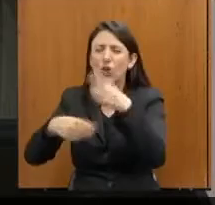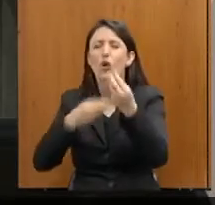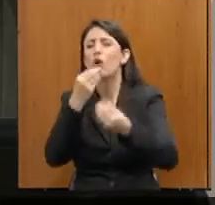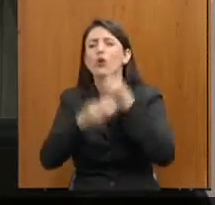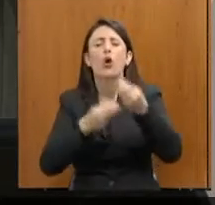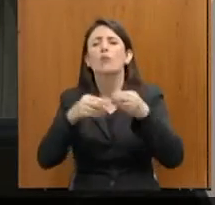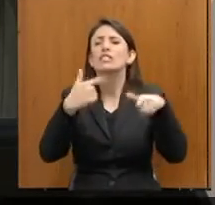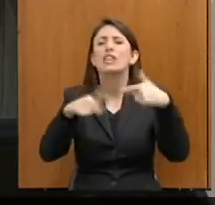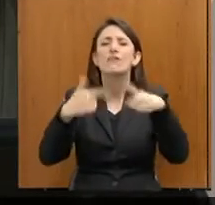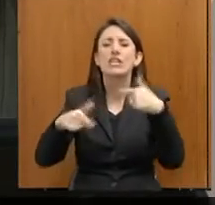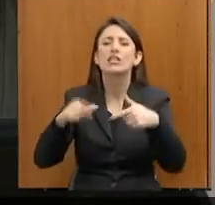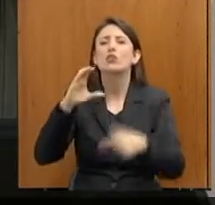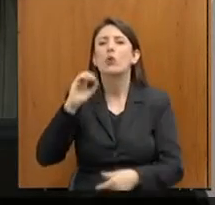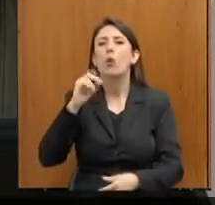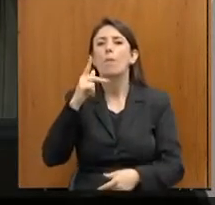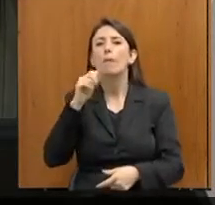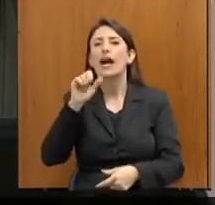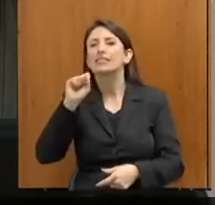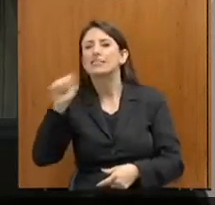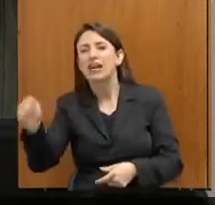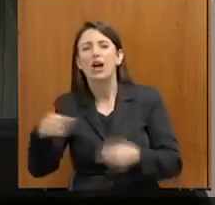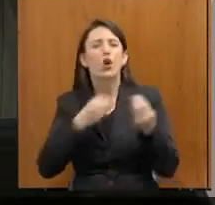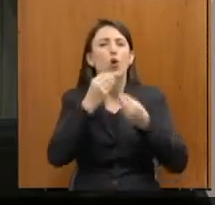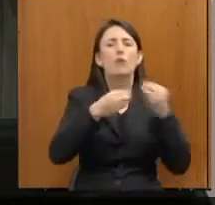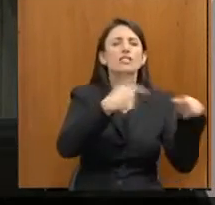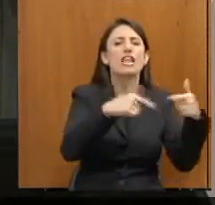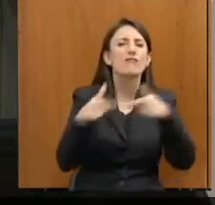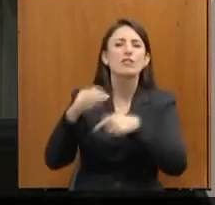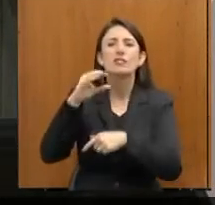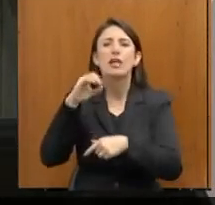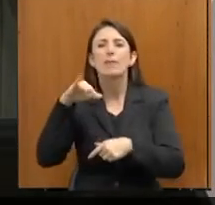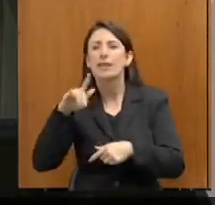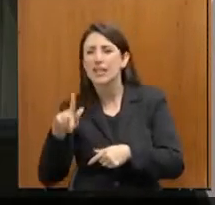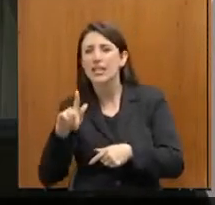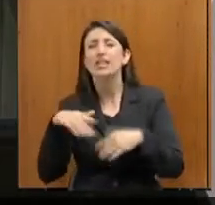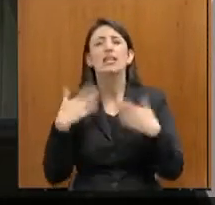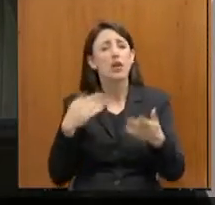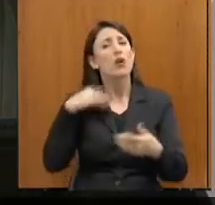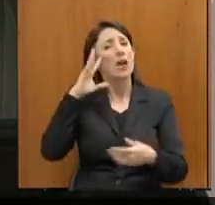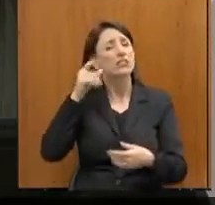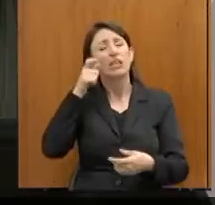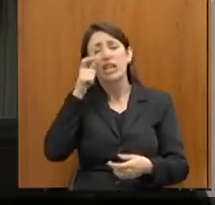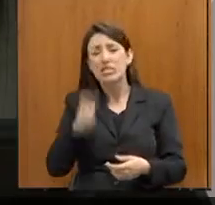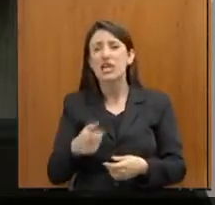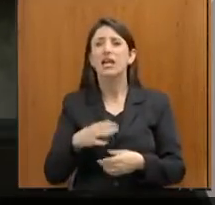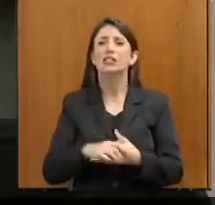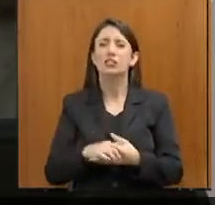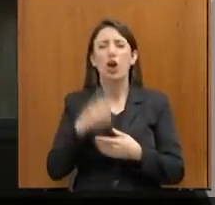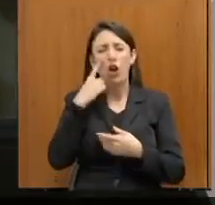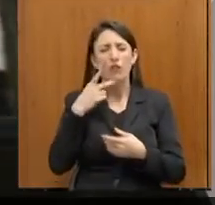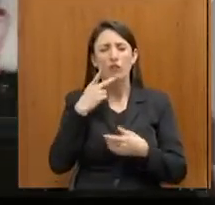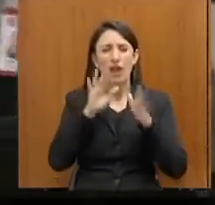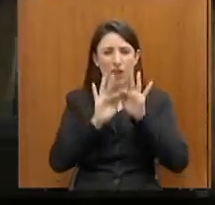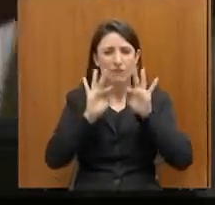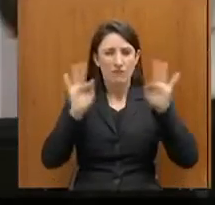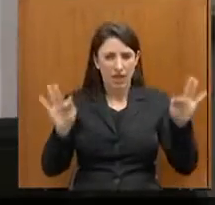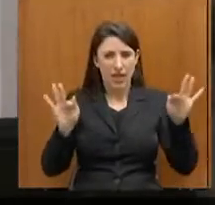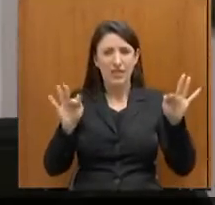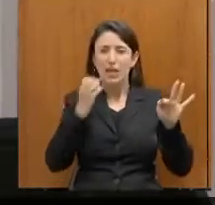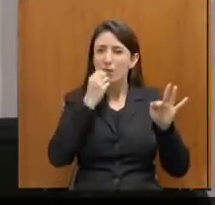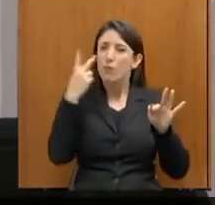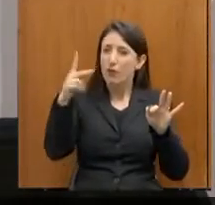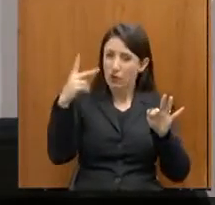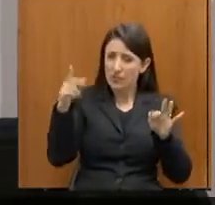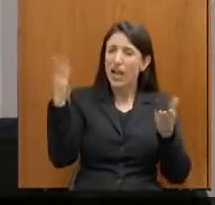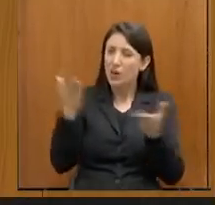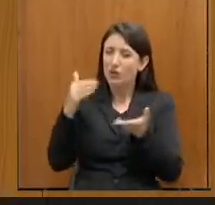a prestação de serviço da Cemig então eu acho engraçado que as pessoas que teve a oportunidade eu vou deixar essa frase aqui que vale para você você crê tá com você receber Cristo que